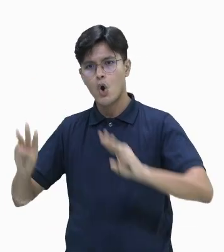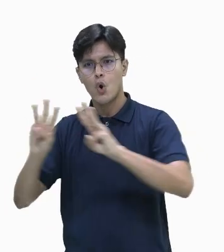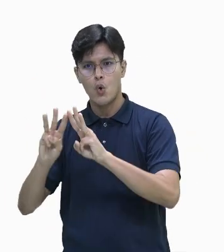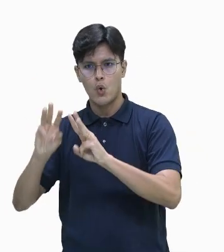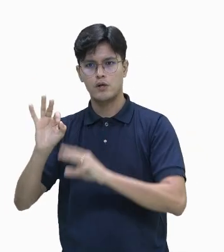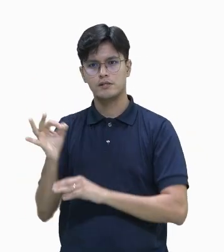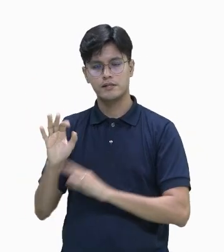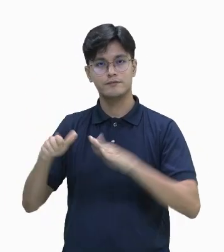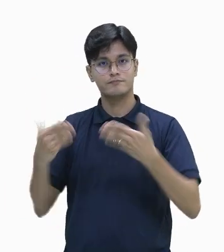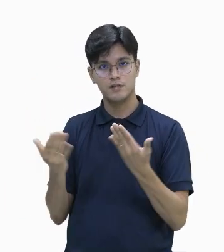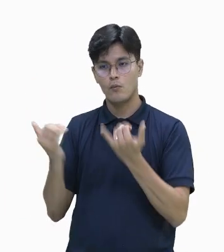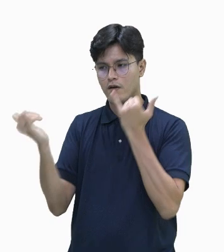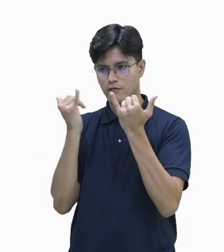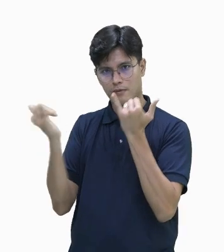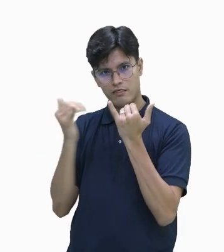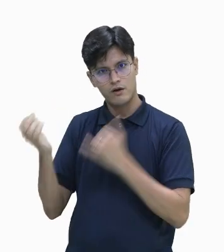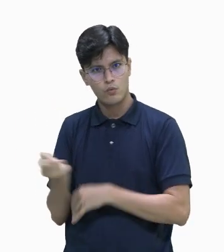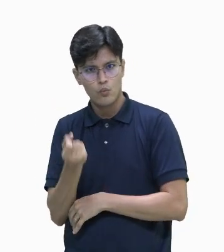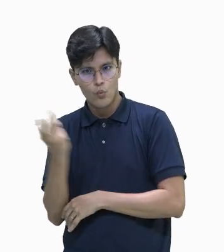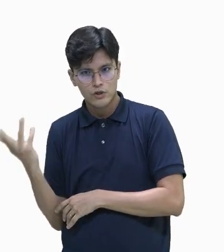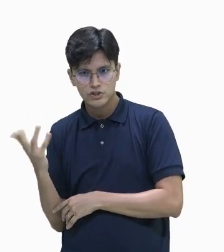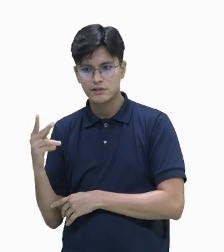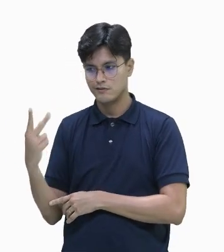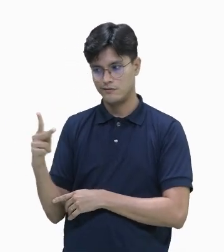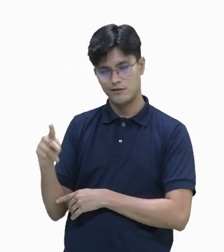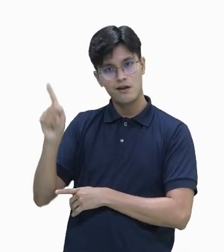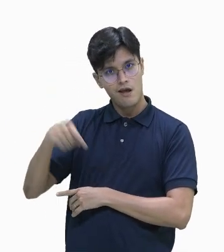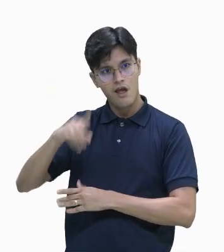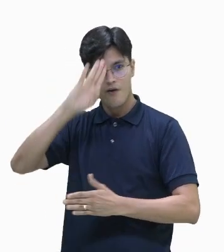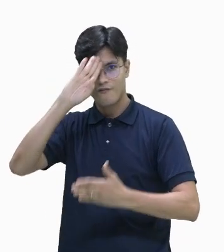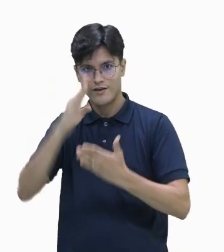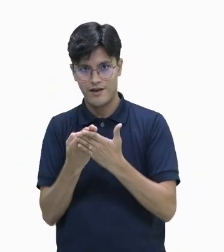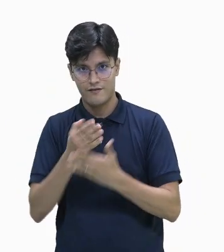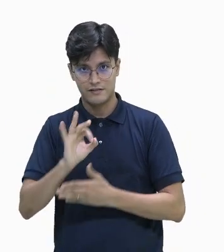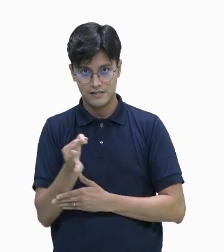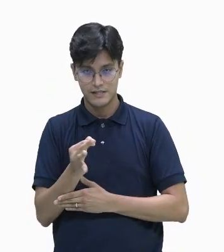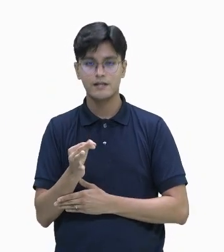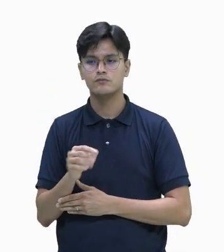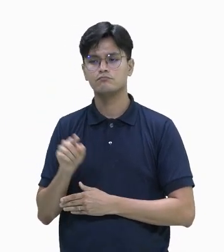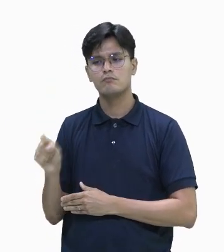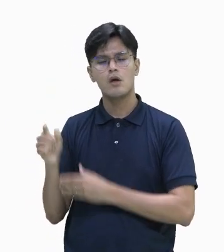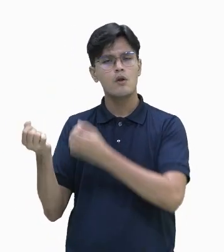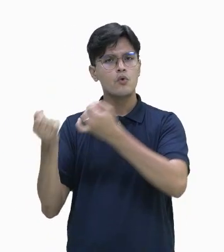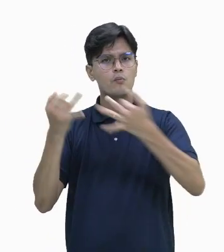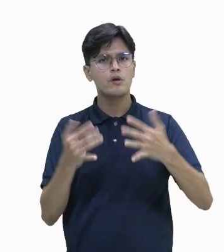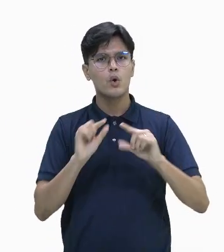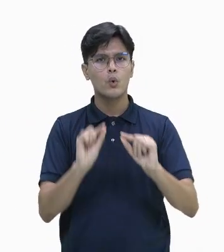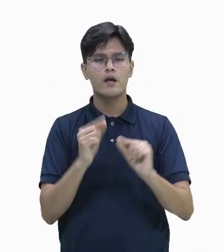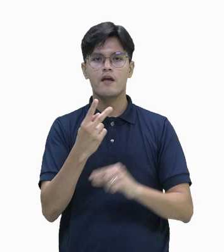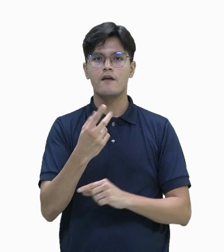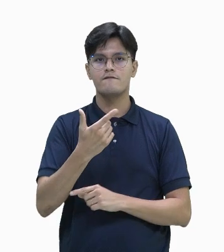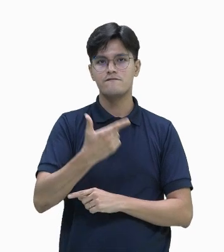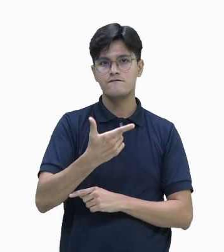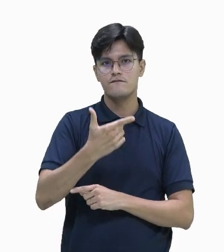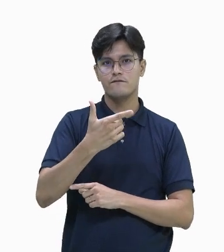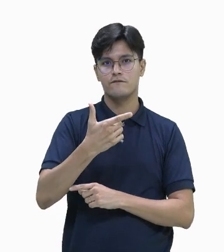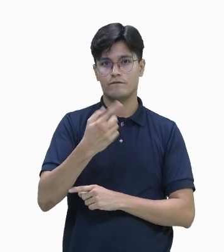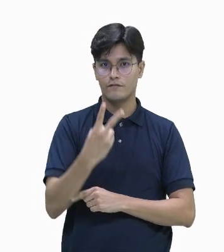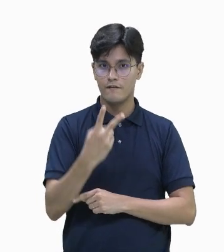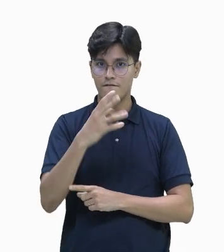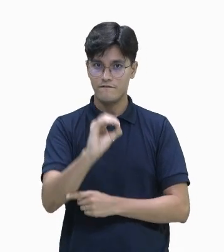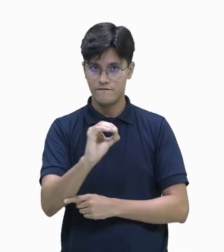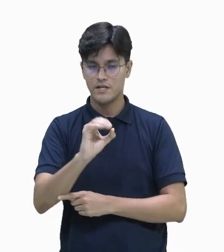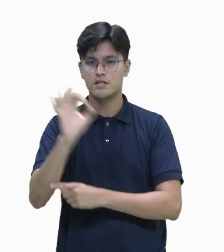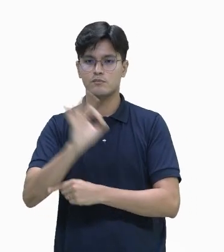dados numéricos deles, estatísticos, são confiáveis, tá? 20% da floresta amazônica que existia